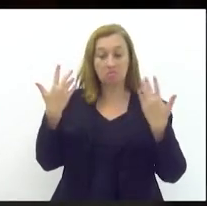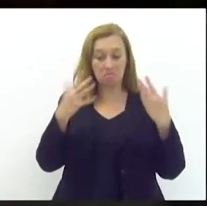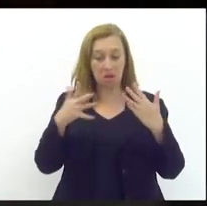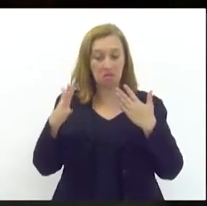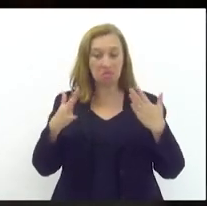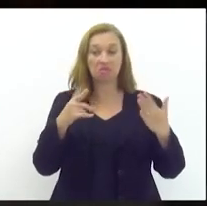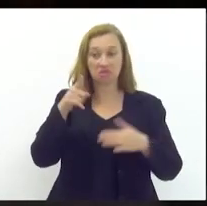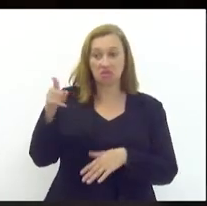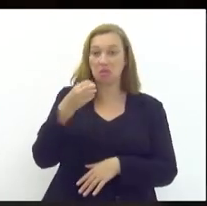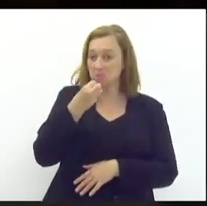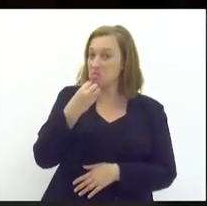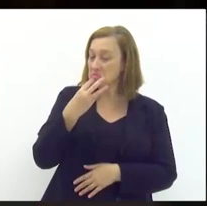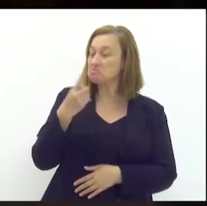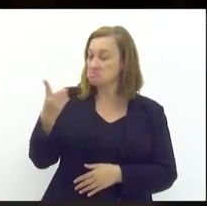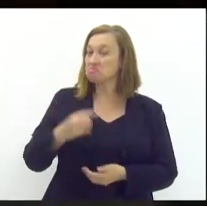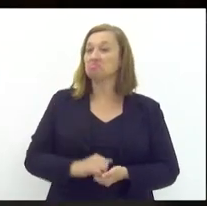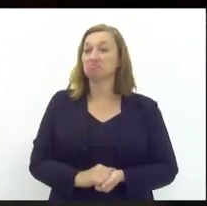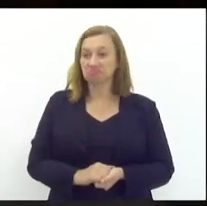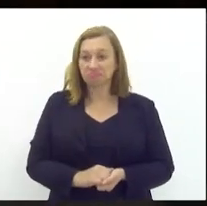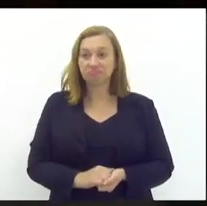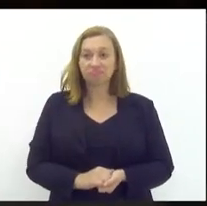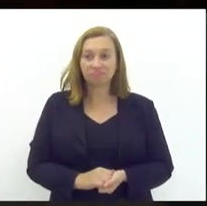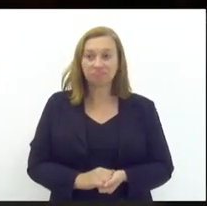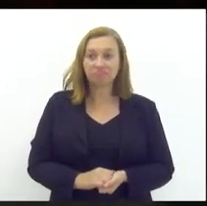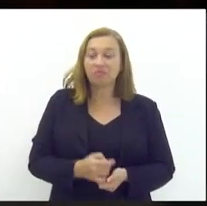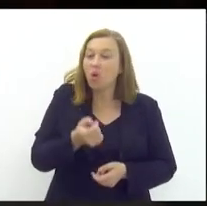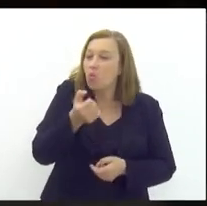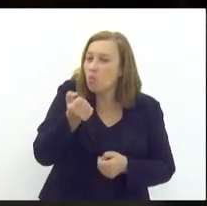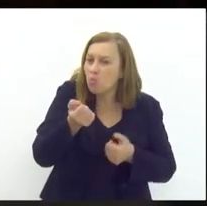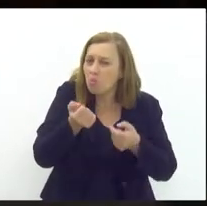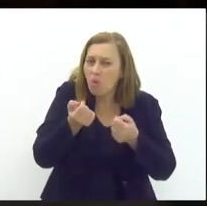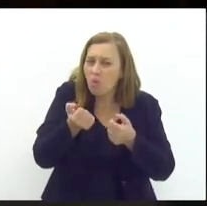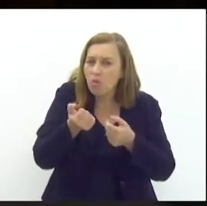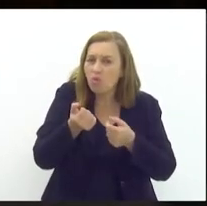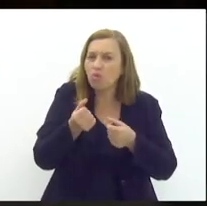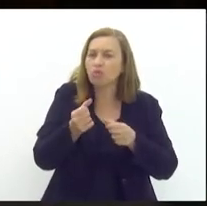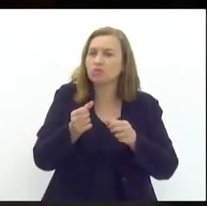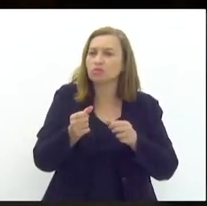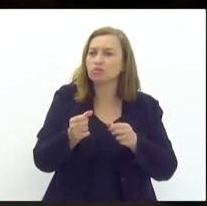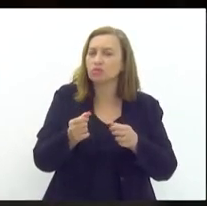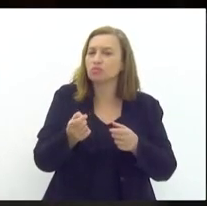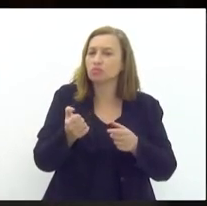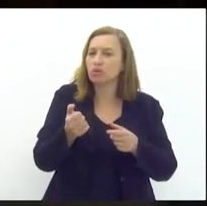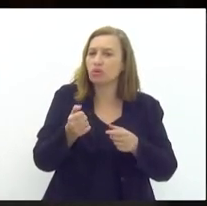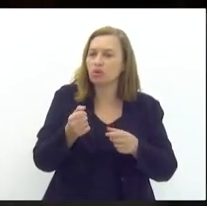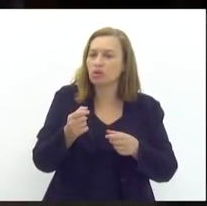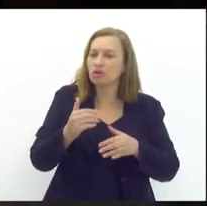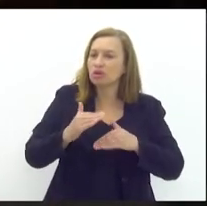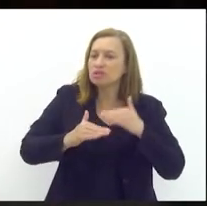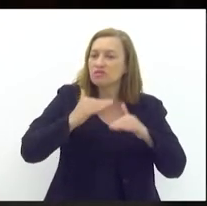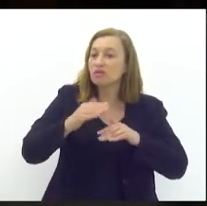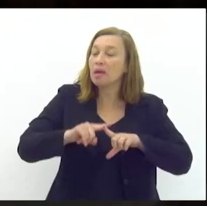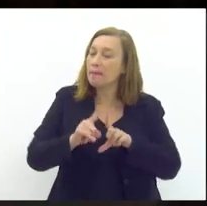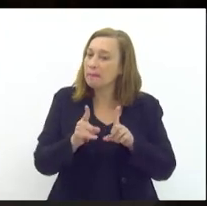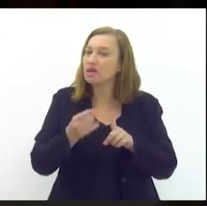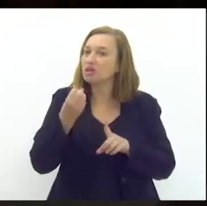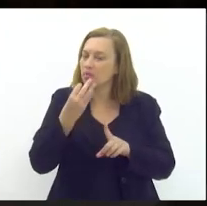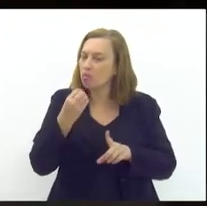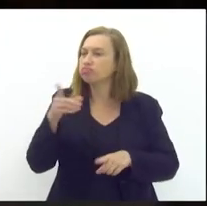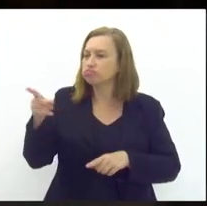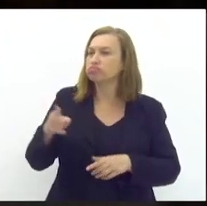os que estão muito bons que ainda tá um pouco desatualizado né porque ninguém esperava que ia acontecer mas tão muito bom